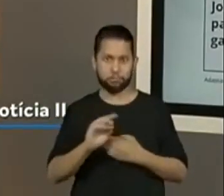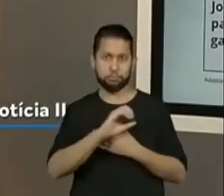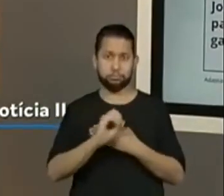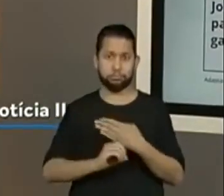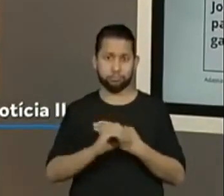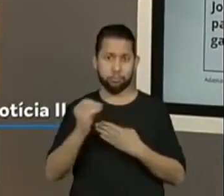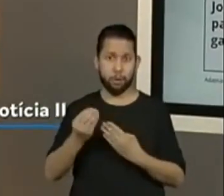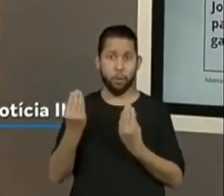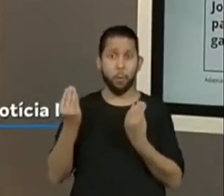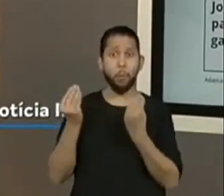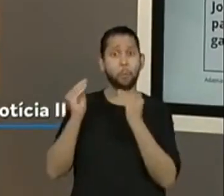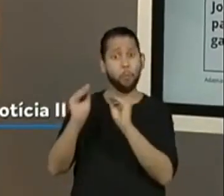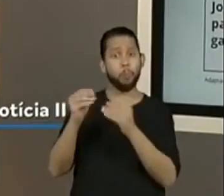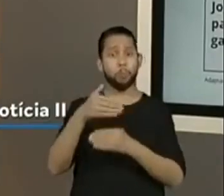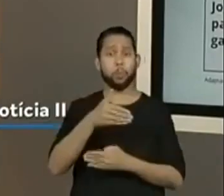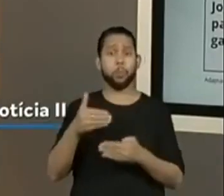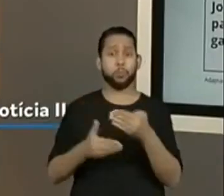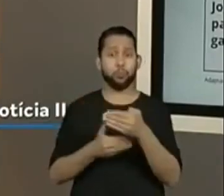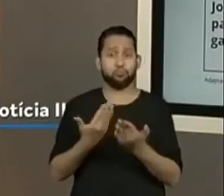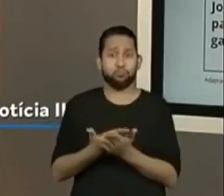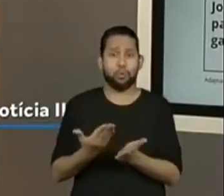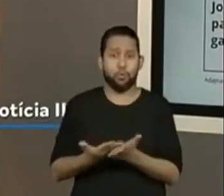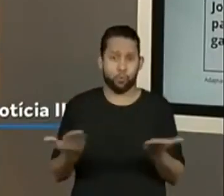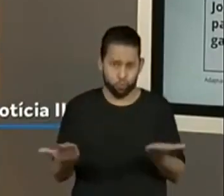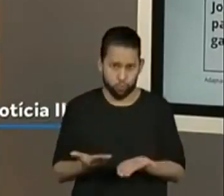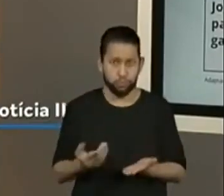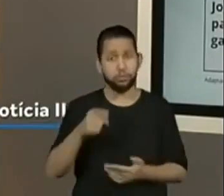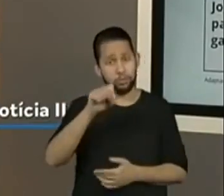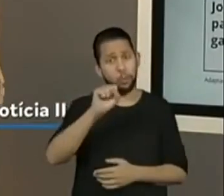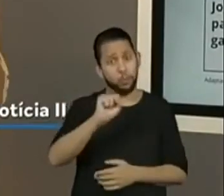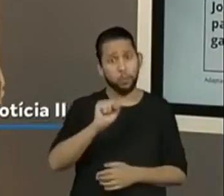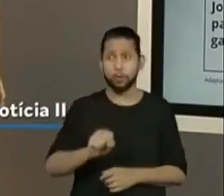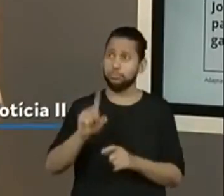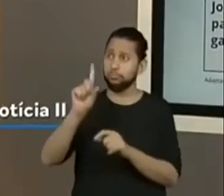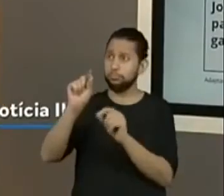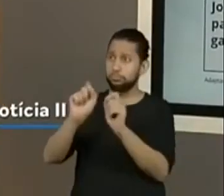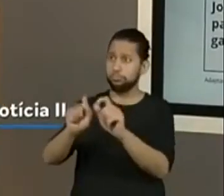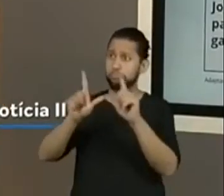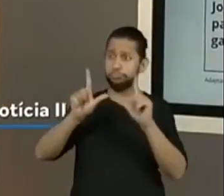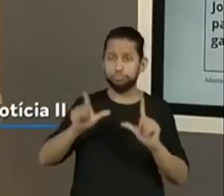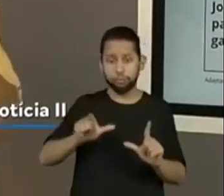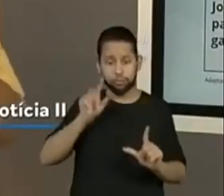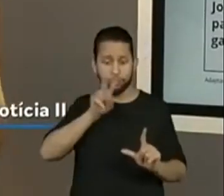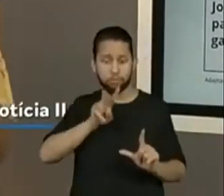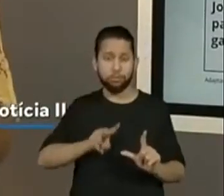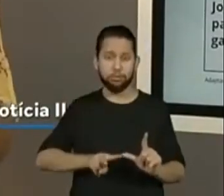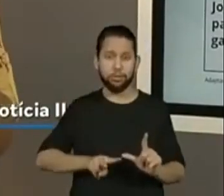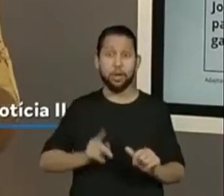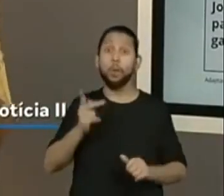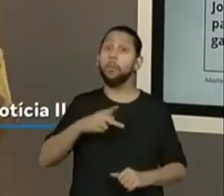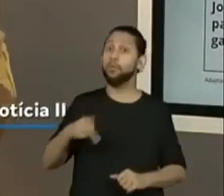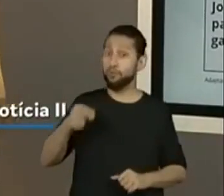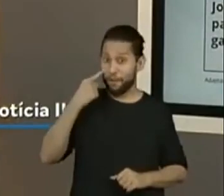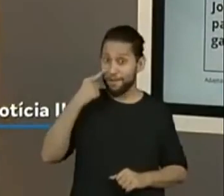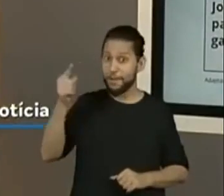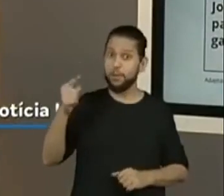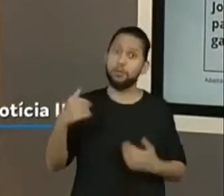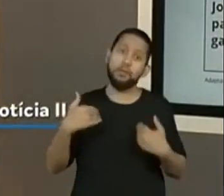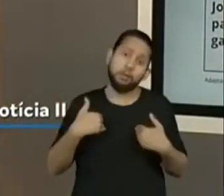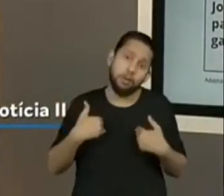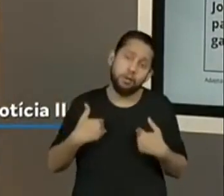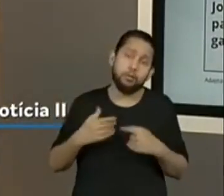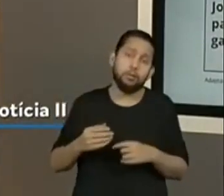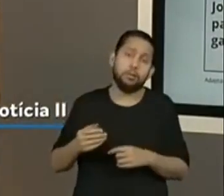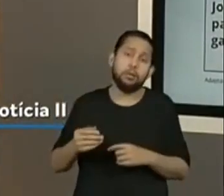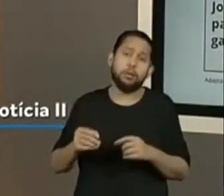link para poder pesquisar mais. Igual a professora Bárbara, a Bárbara foi esperta, ela viu que tem várias imagens sensacionais, é que as imagens não